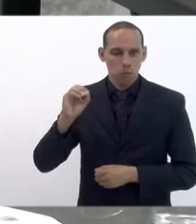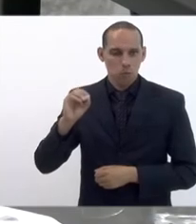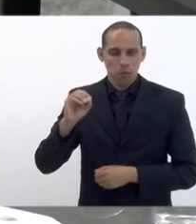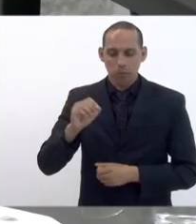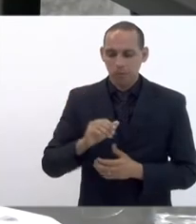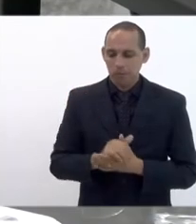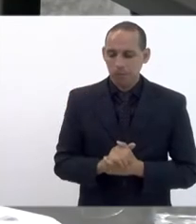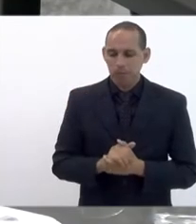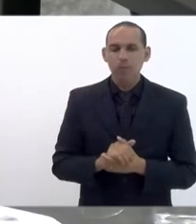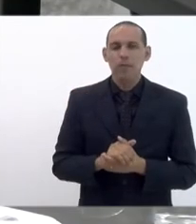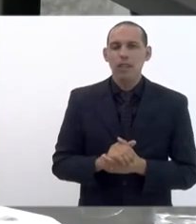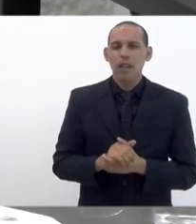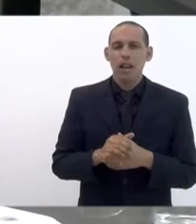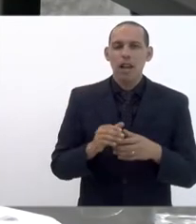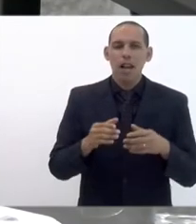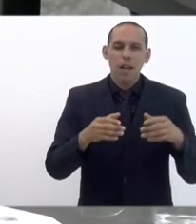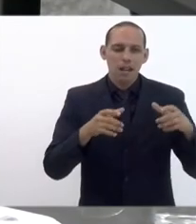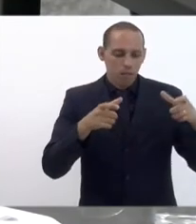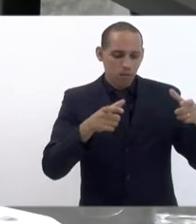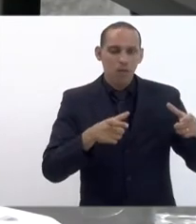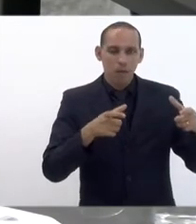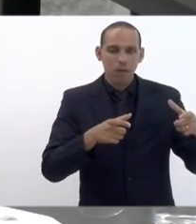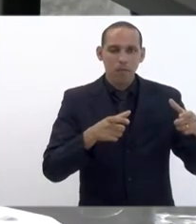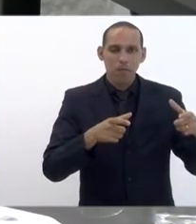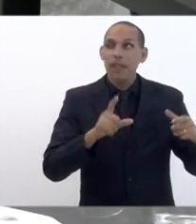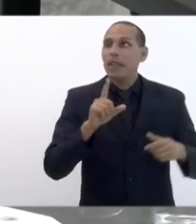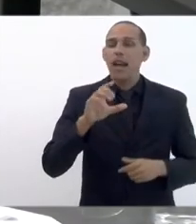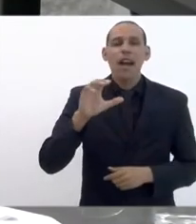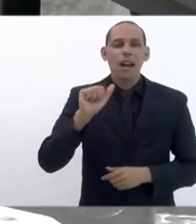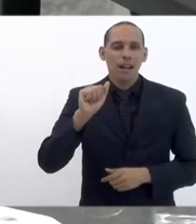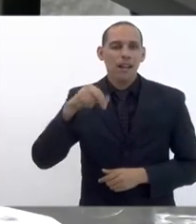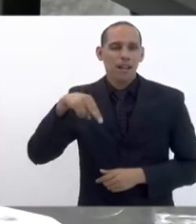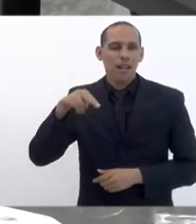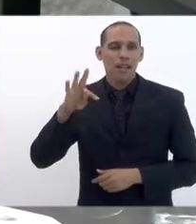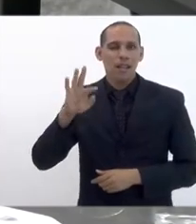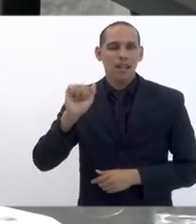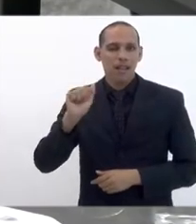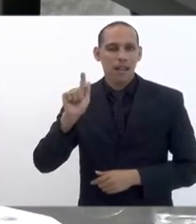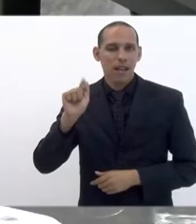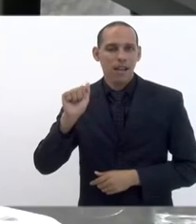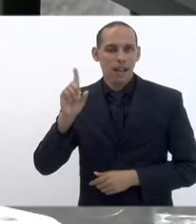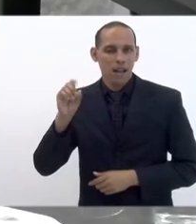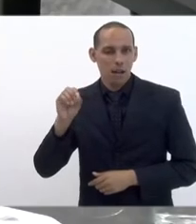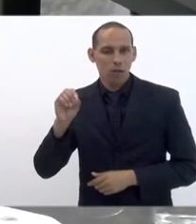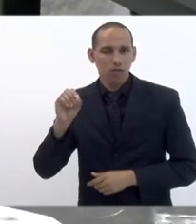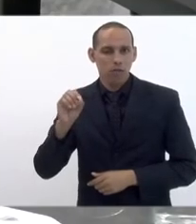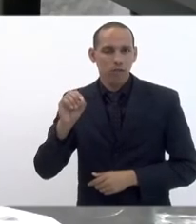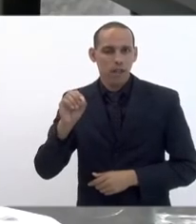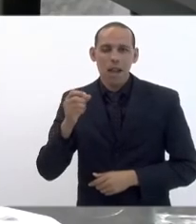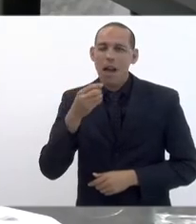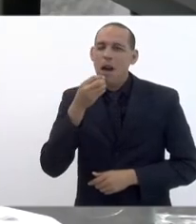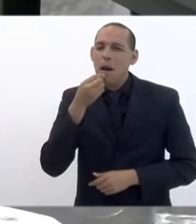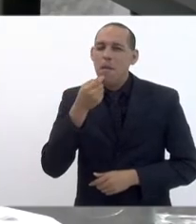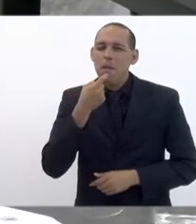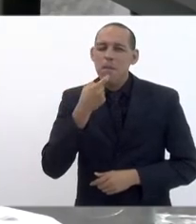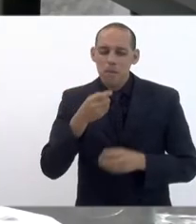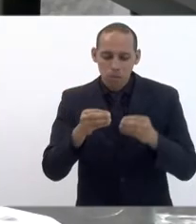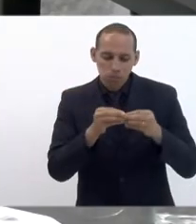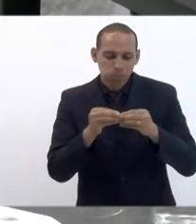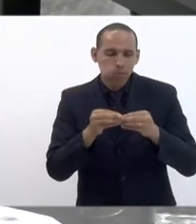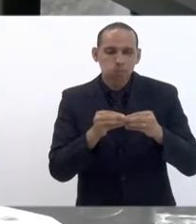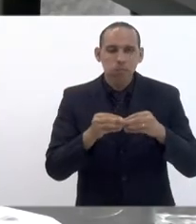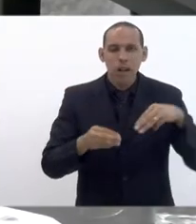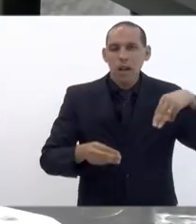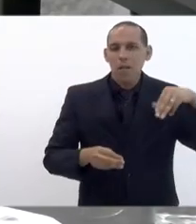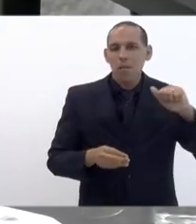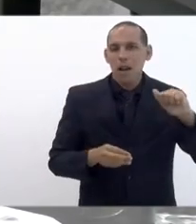parte do município de Macuco, de Cantagalo, que faz divisa com Macuco, e que hoje acontece isso lá, que